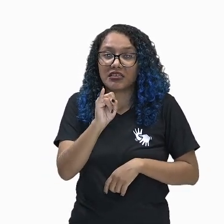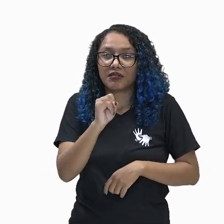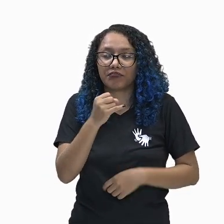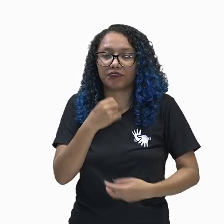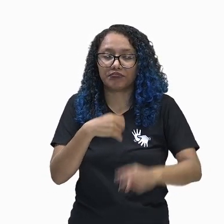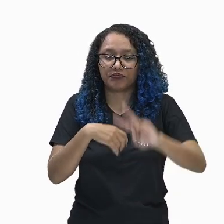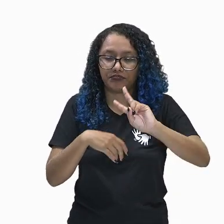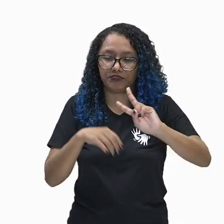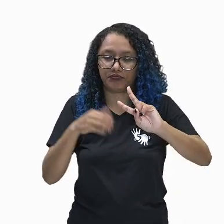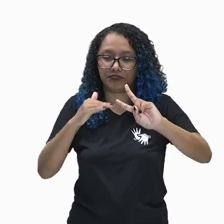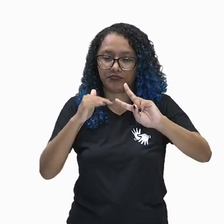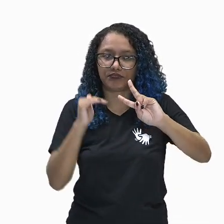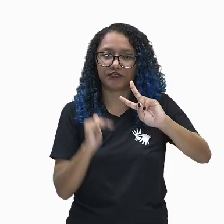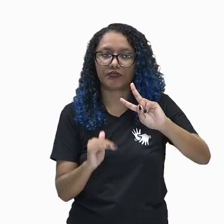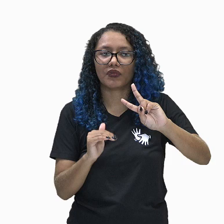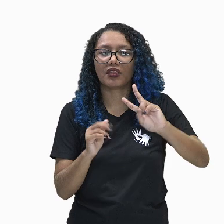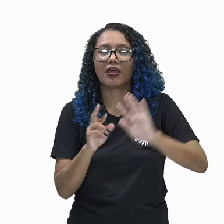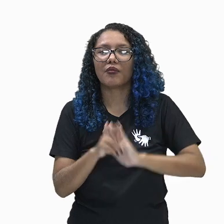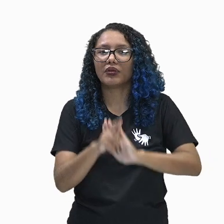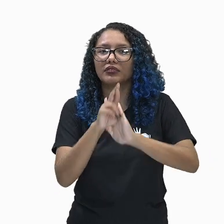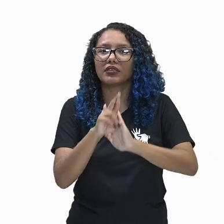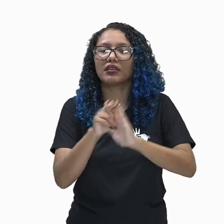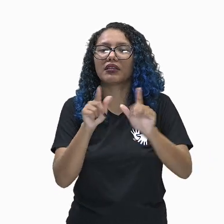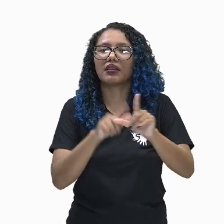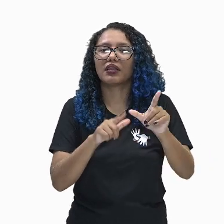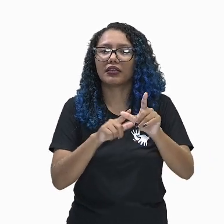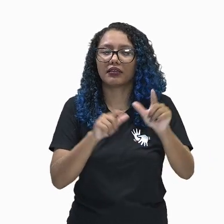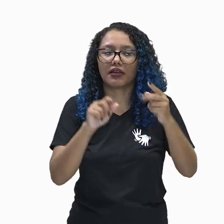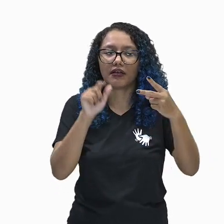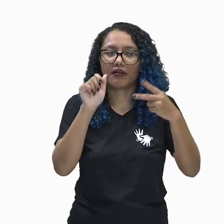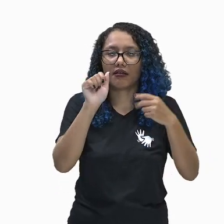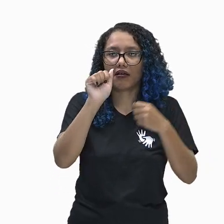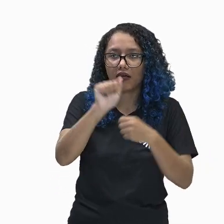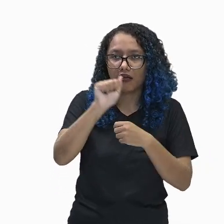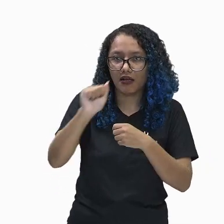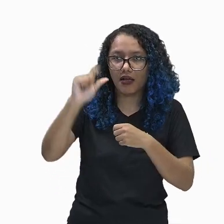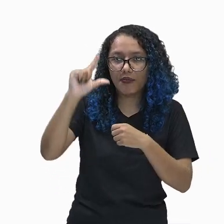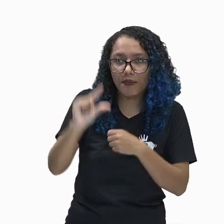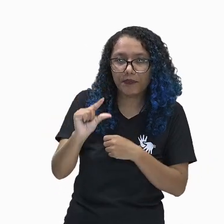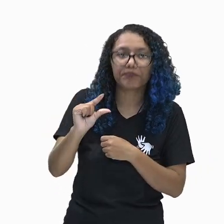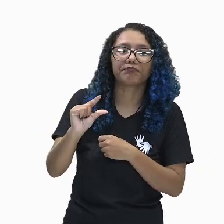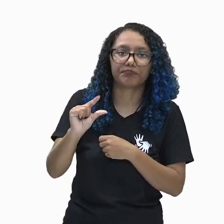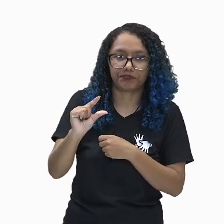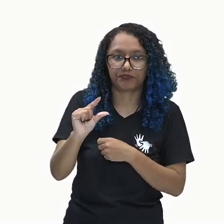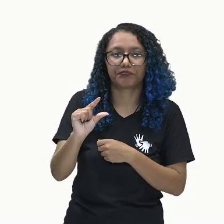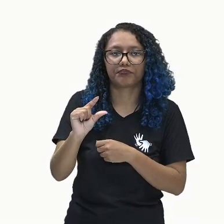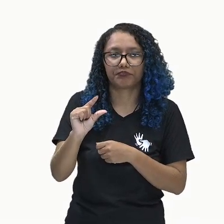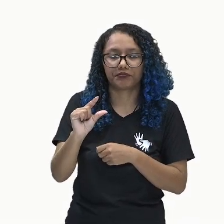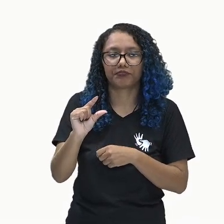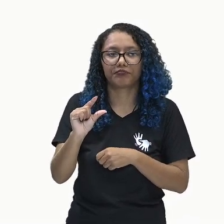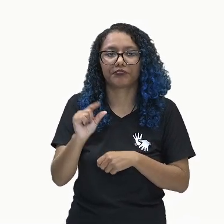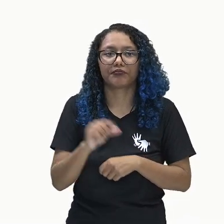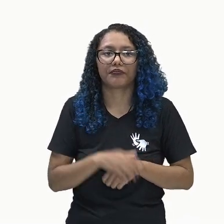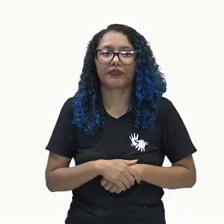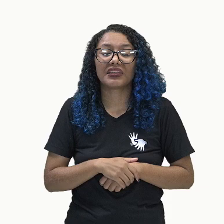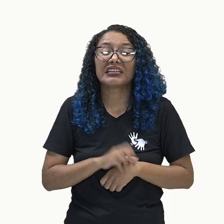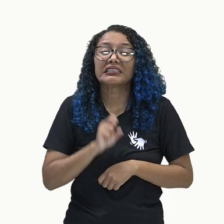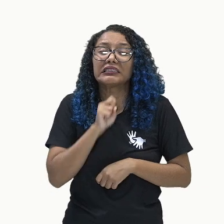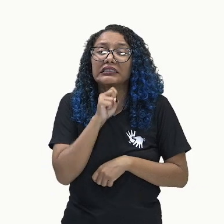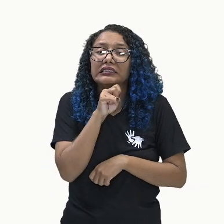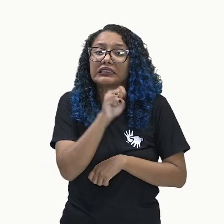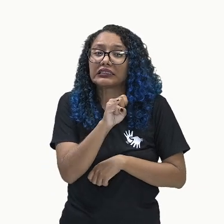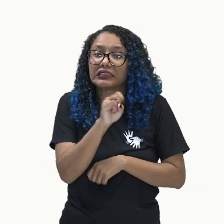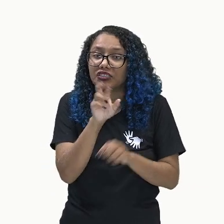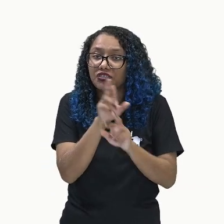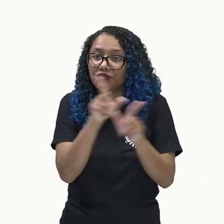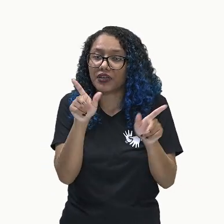ser representado pelo indivíduo azinho-azinho. Agora, quando nós temos um alelo diferente do